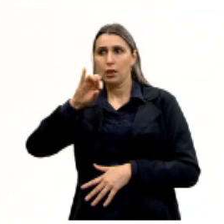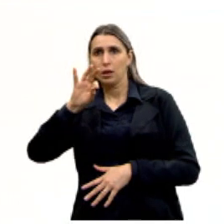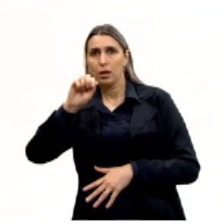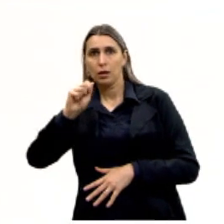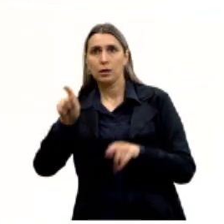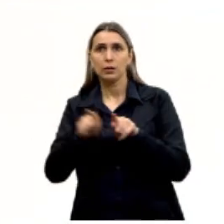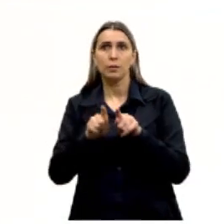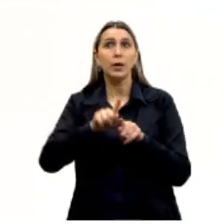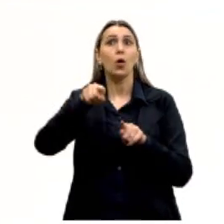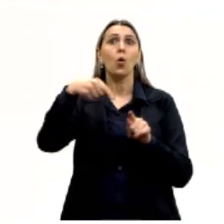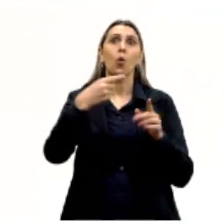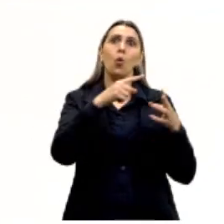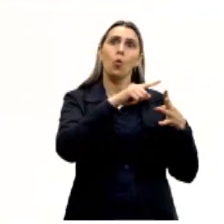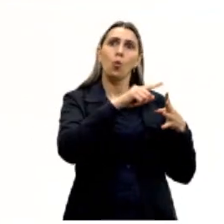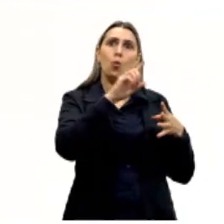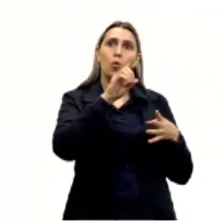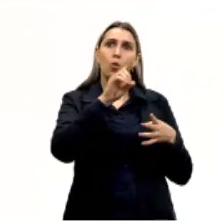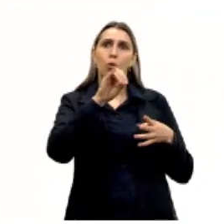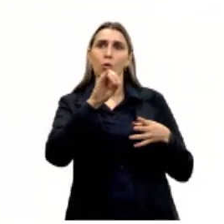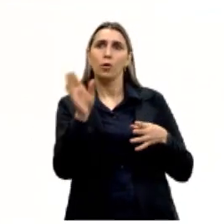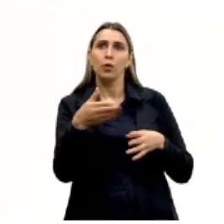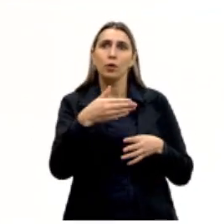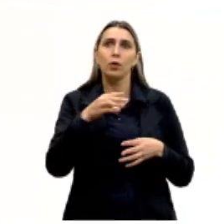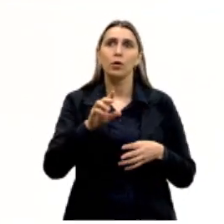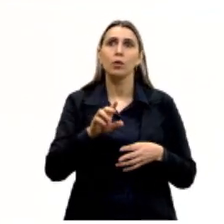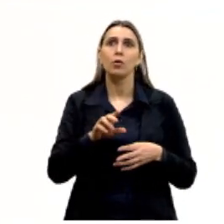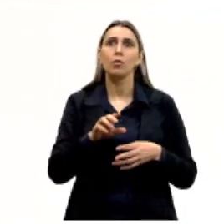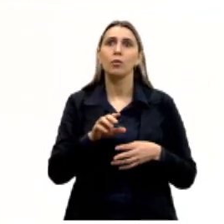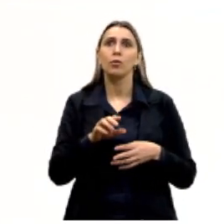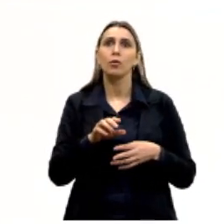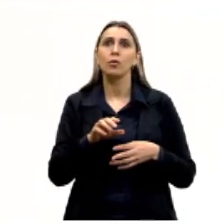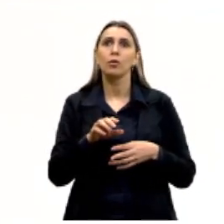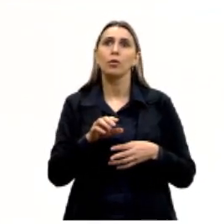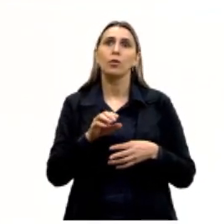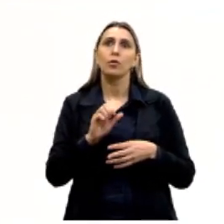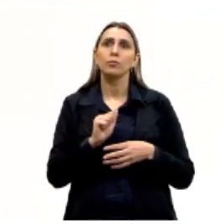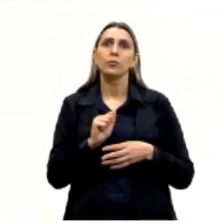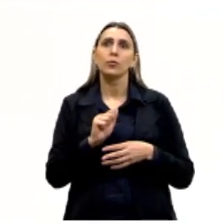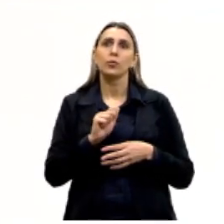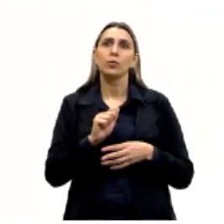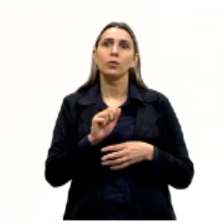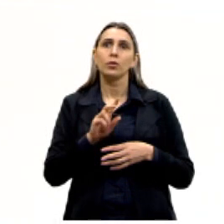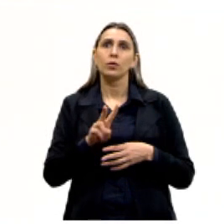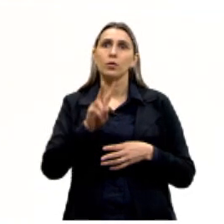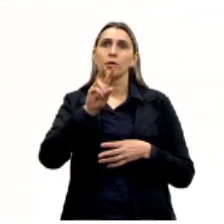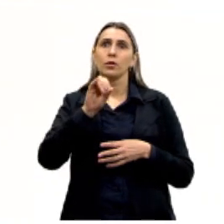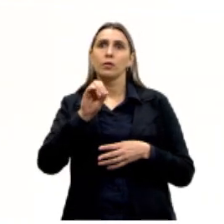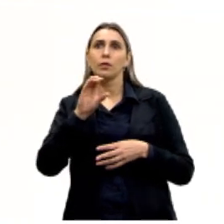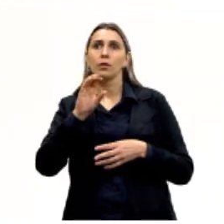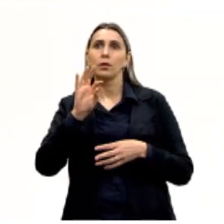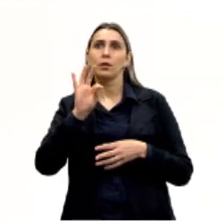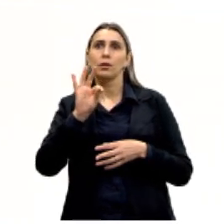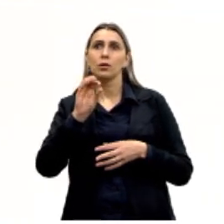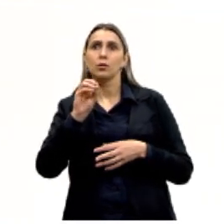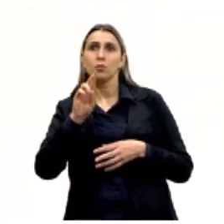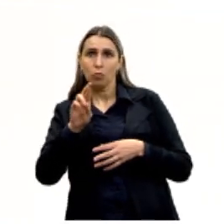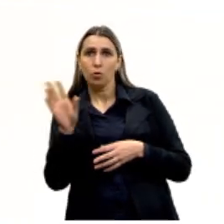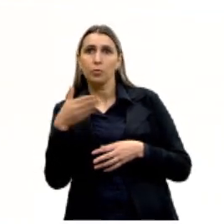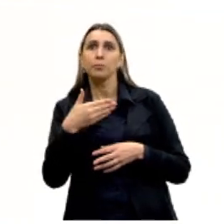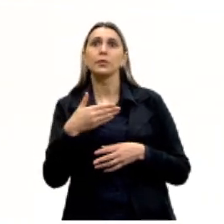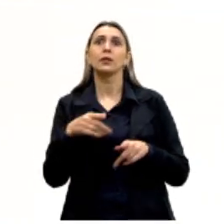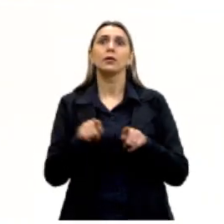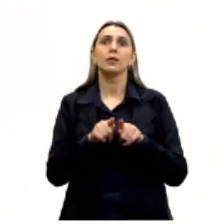nós temos o Di Cavalcanti Olá né que fez a cara sozinho o Victor Brecheret at